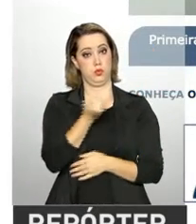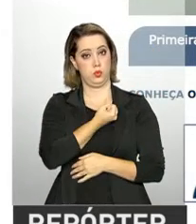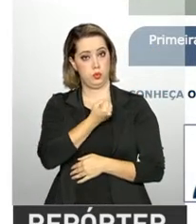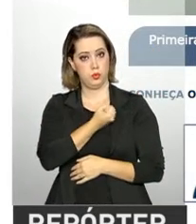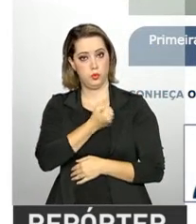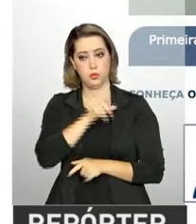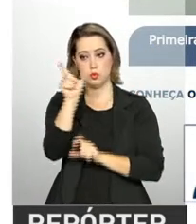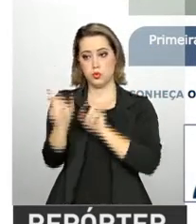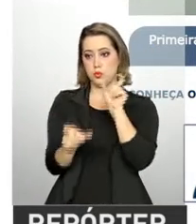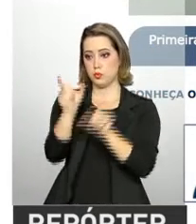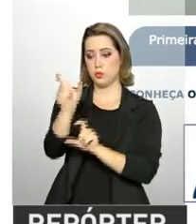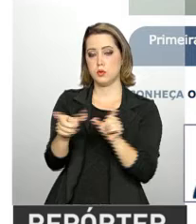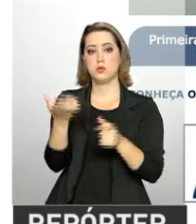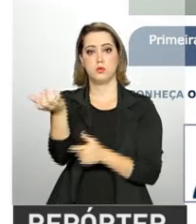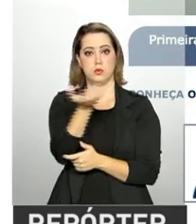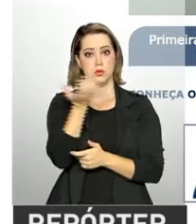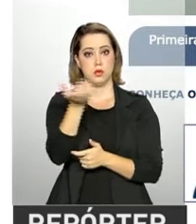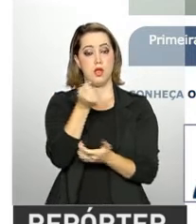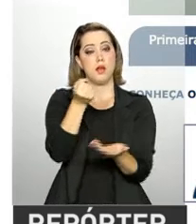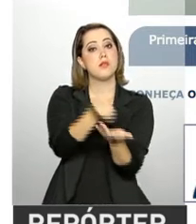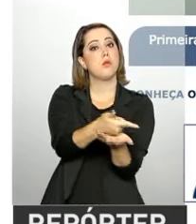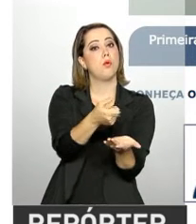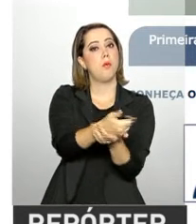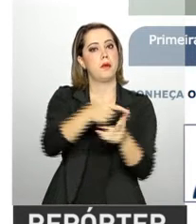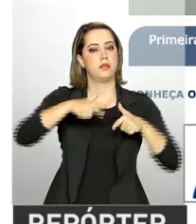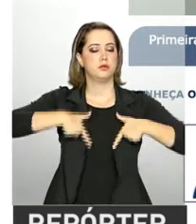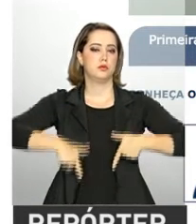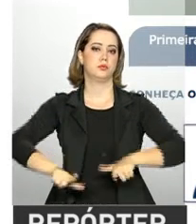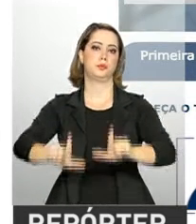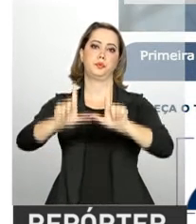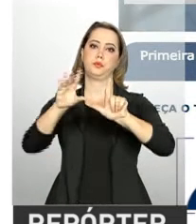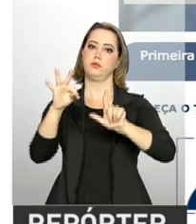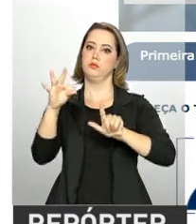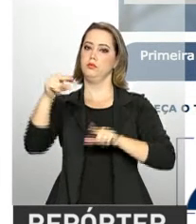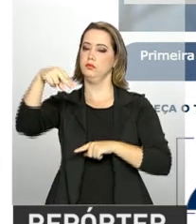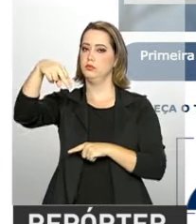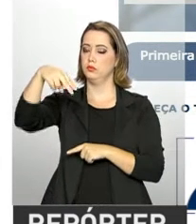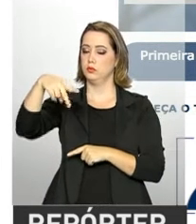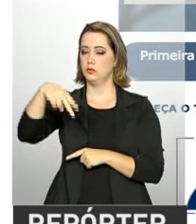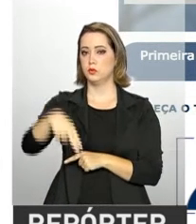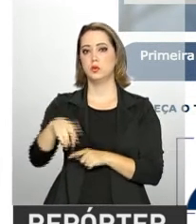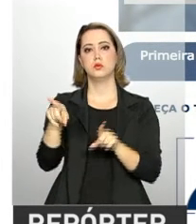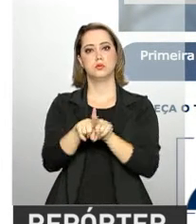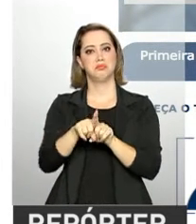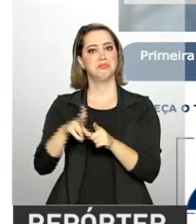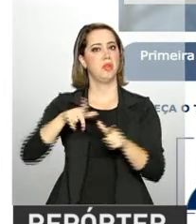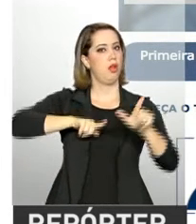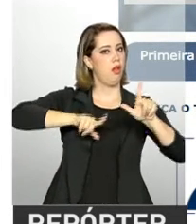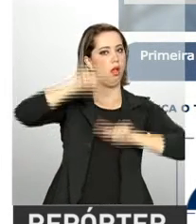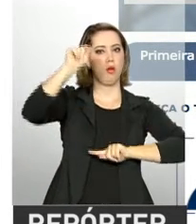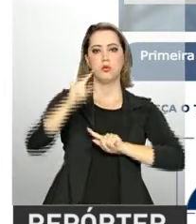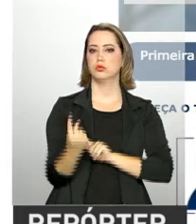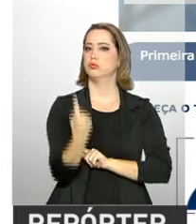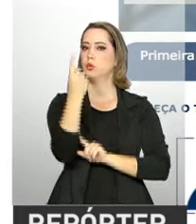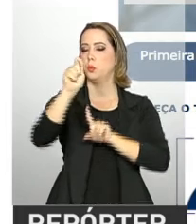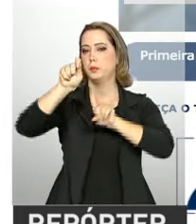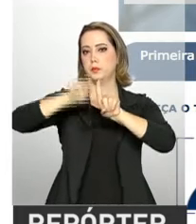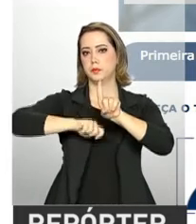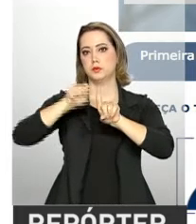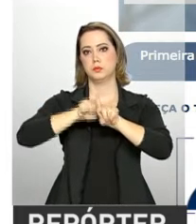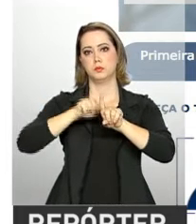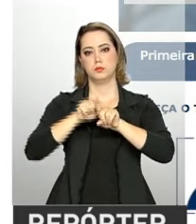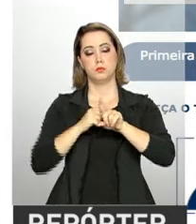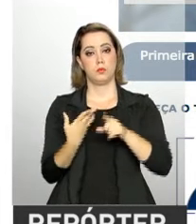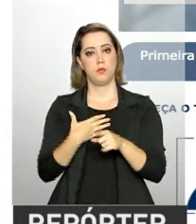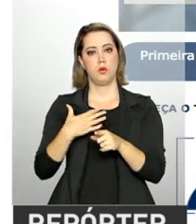se cadastraram para investimentos em títulos públicos do Tesouro Direto foi recorde para um único mês e atingiu